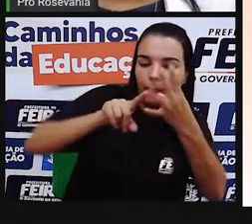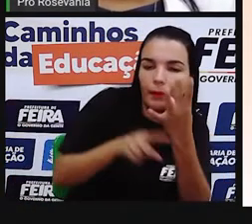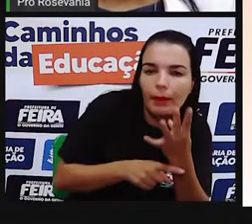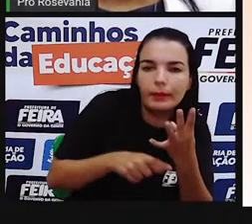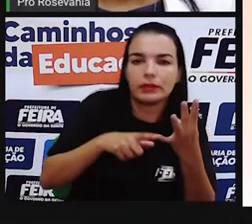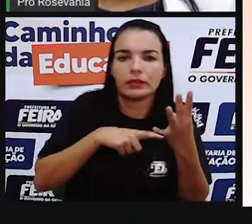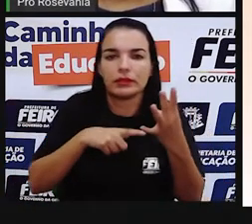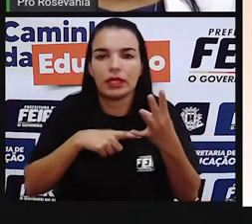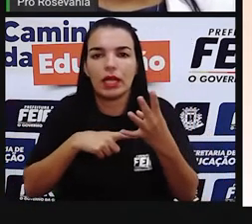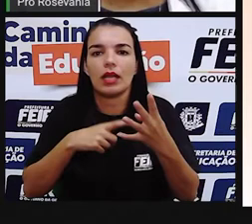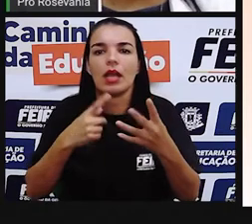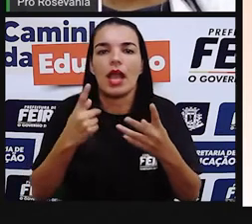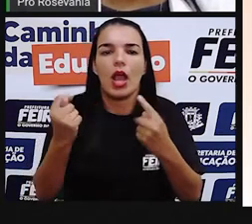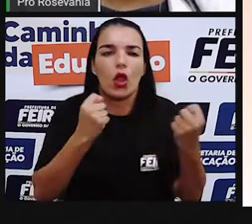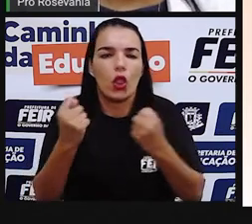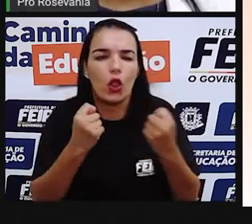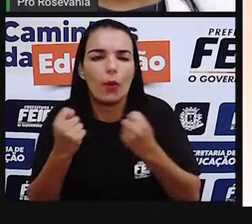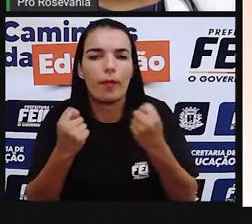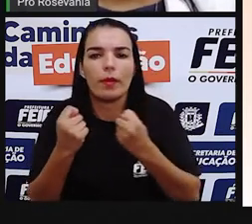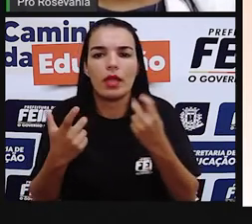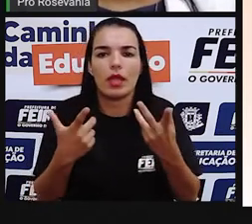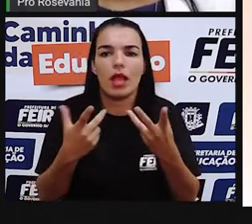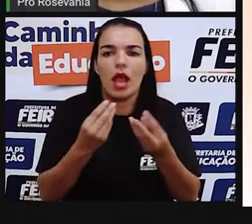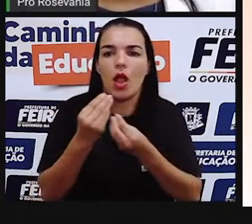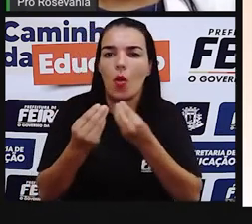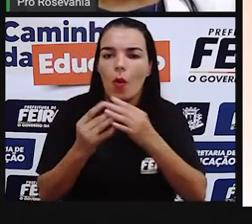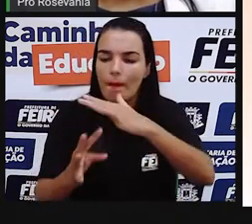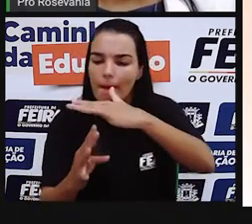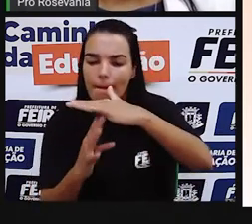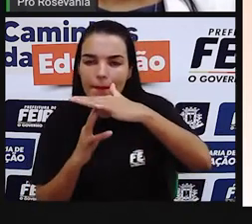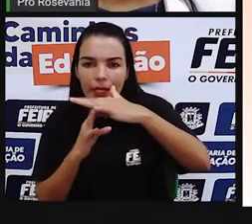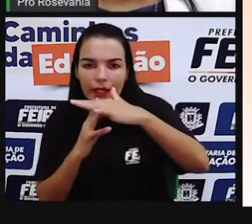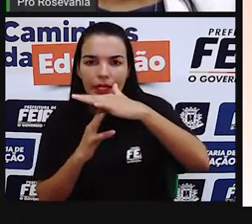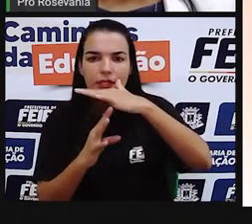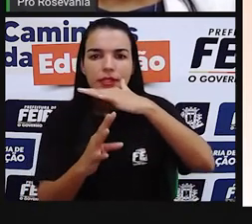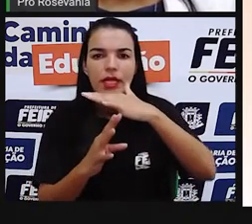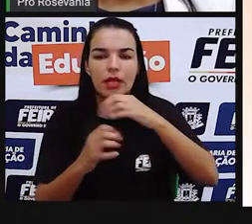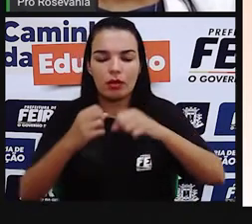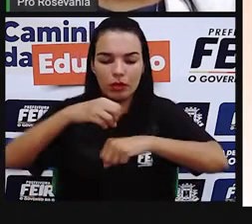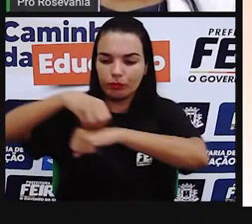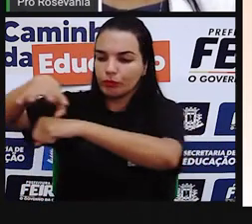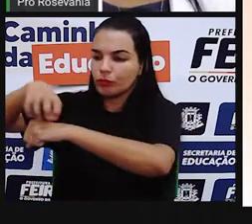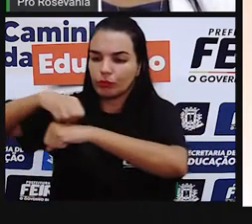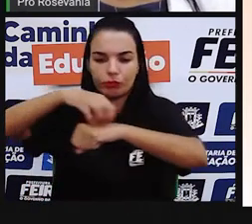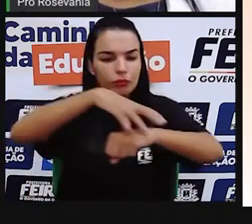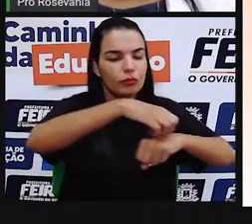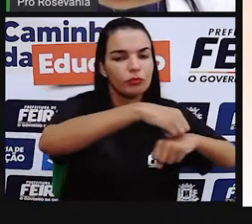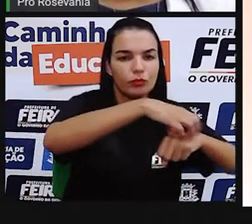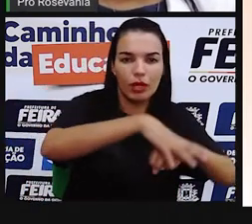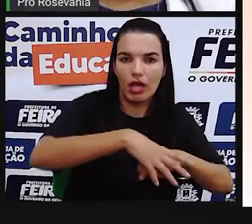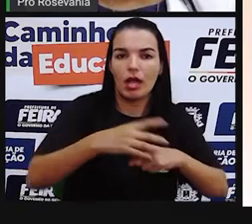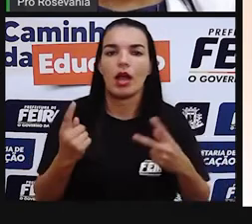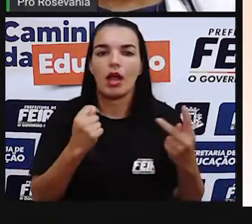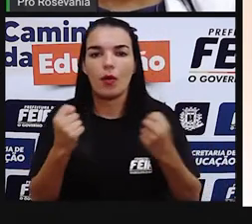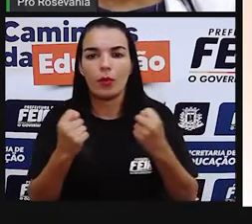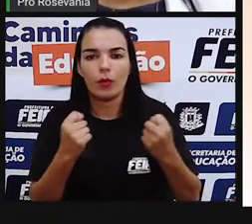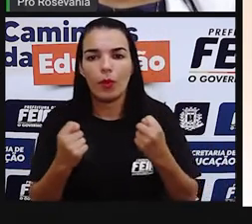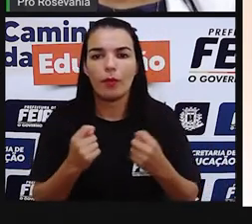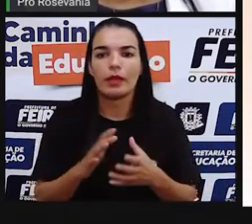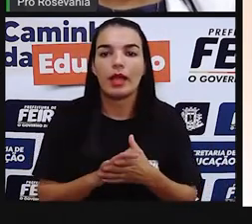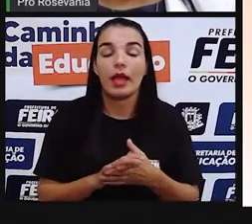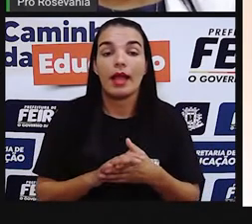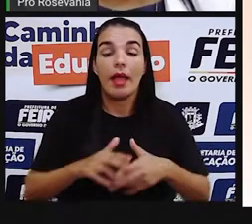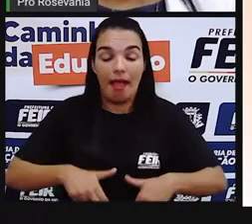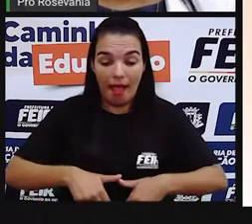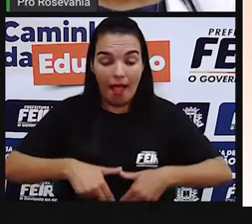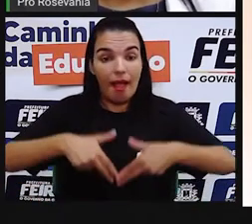produção econômica, migração, distribuição étnica e etc., sob uma perspectiva quantitativa.